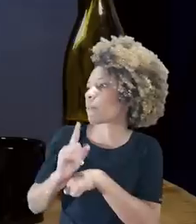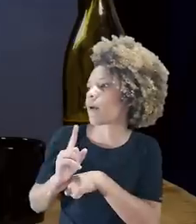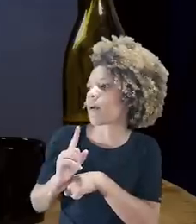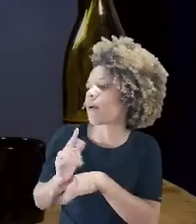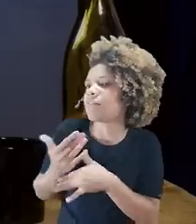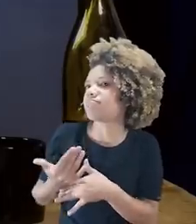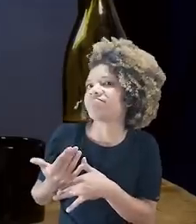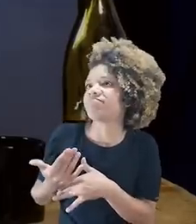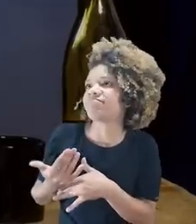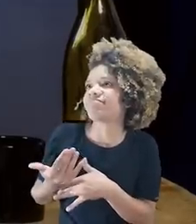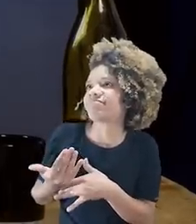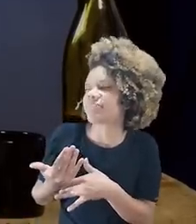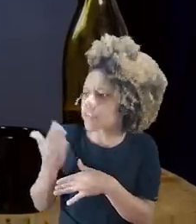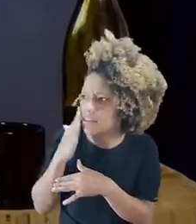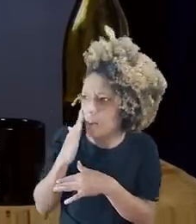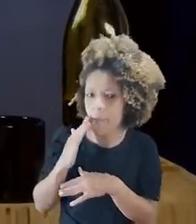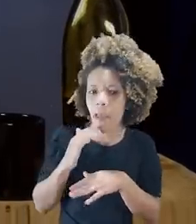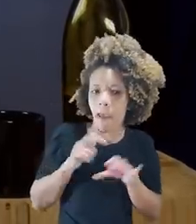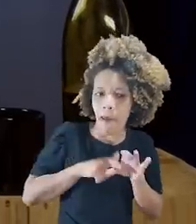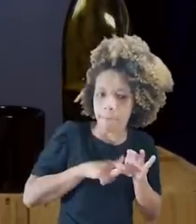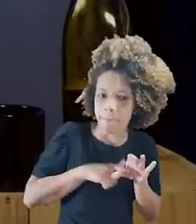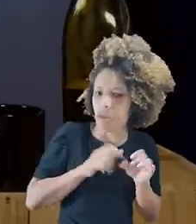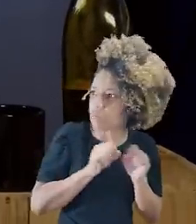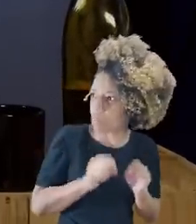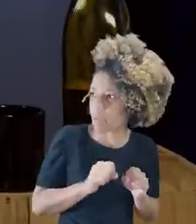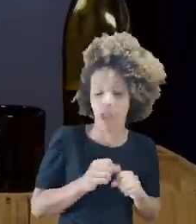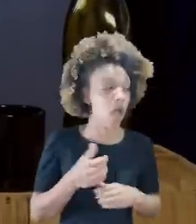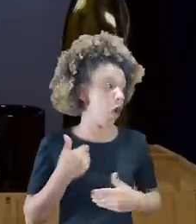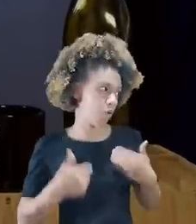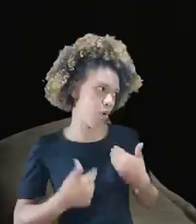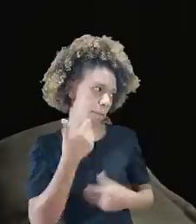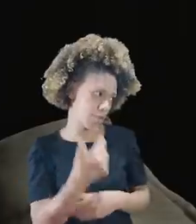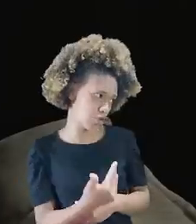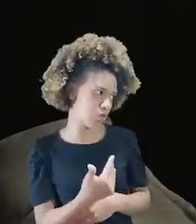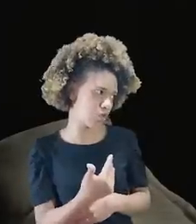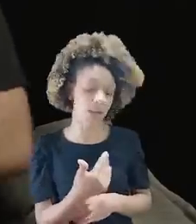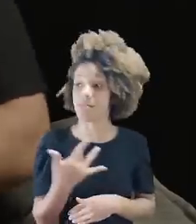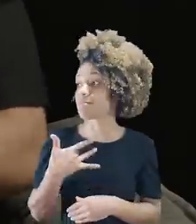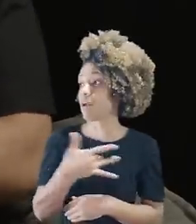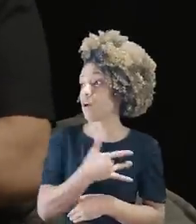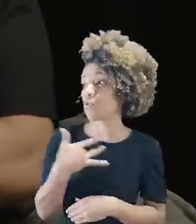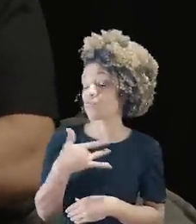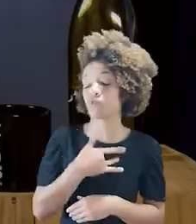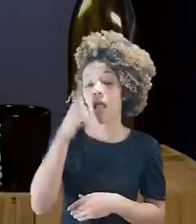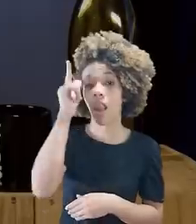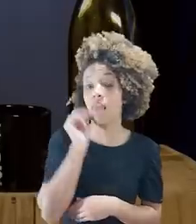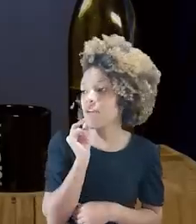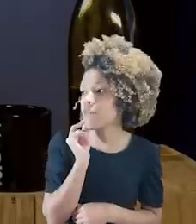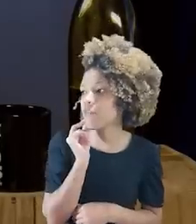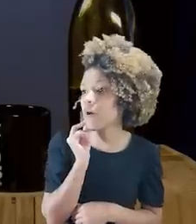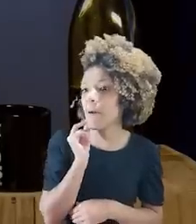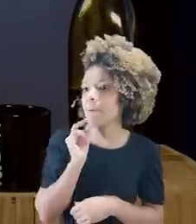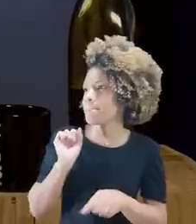um salto e pra gente não ficar mais sabe preso no sistema para tud foi seu corpo Pedindo seu corpo pediu saúde